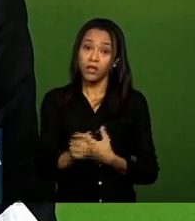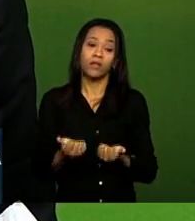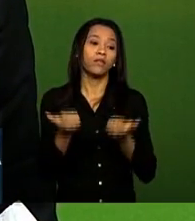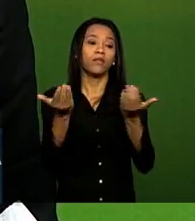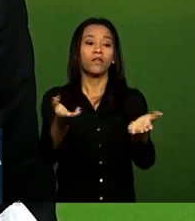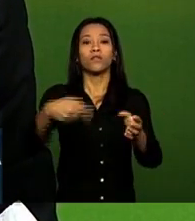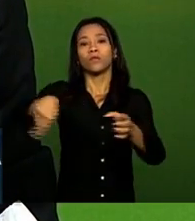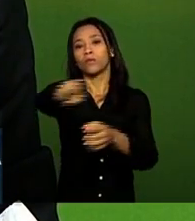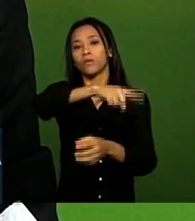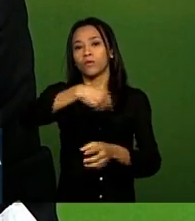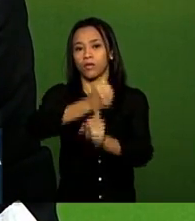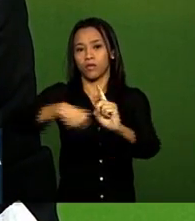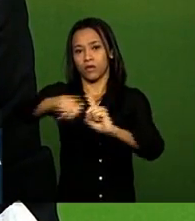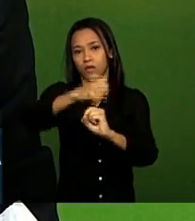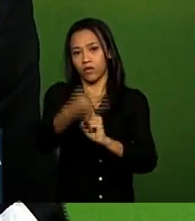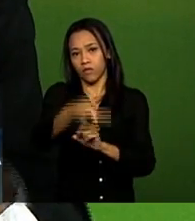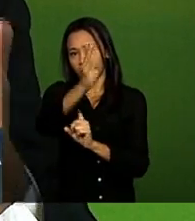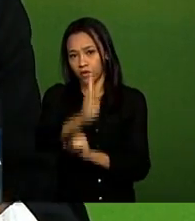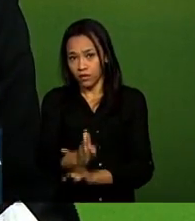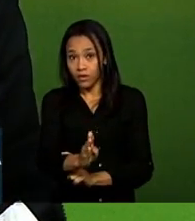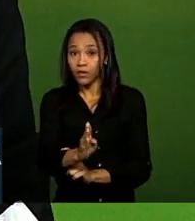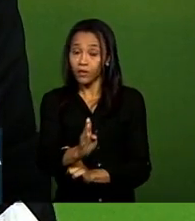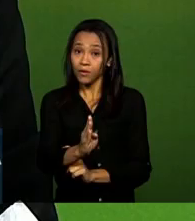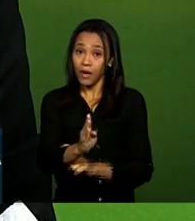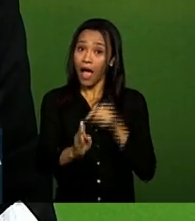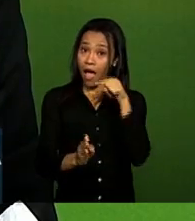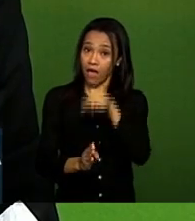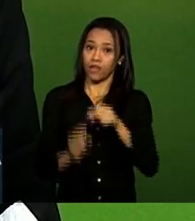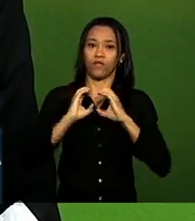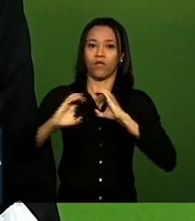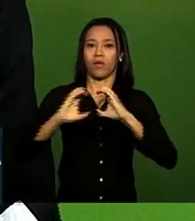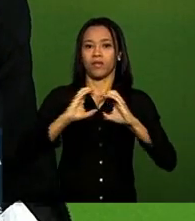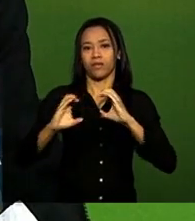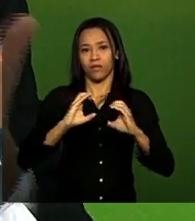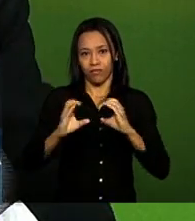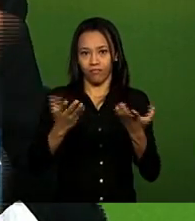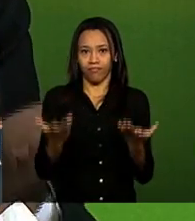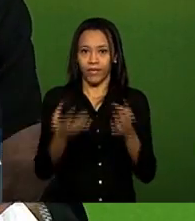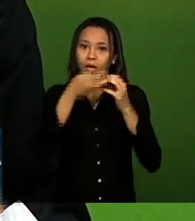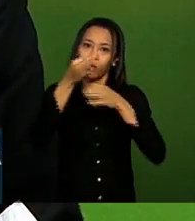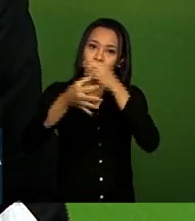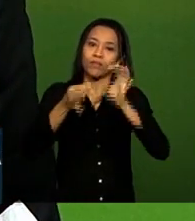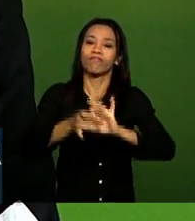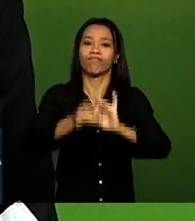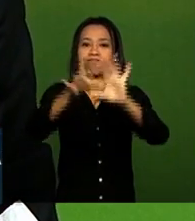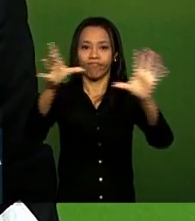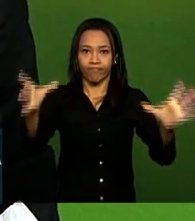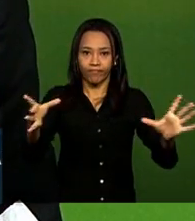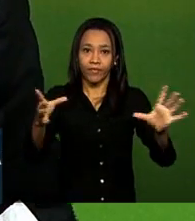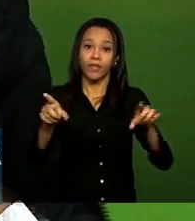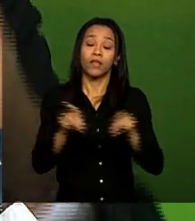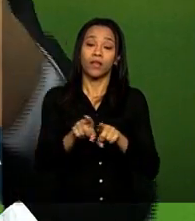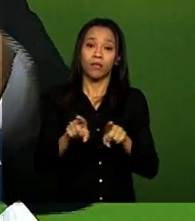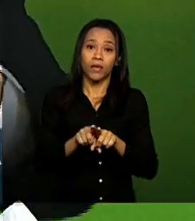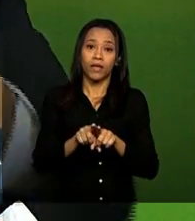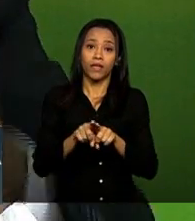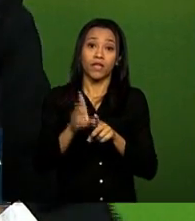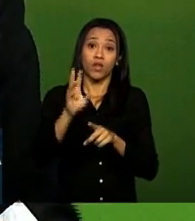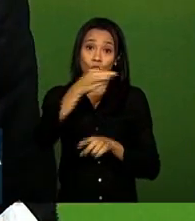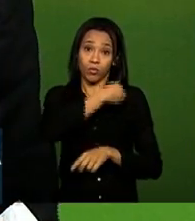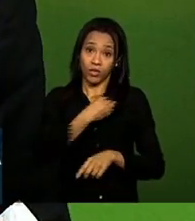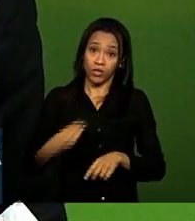ade brasileira eh a esta informação democrática e o ministro berzo já fiz referência a isso está